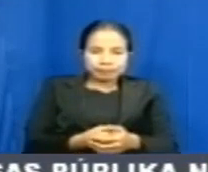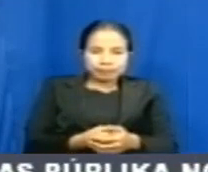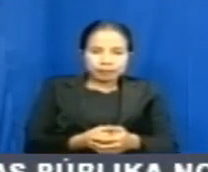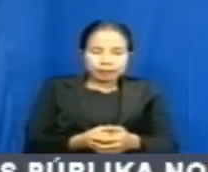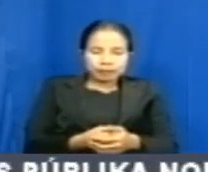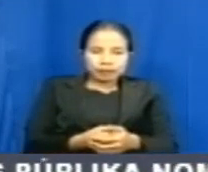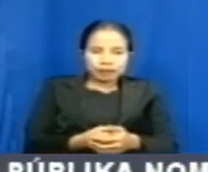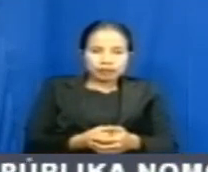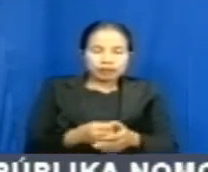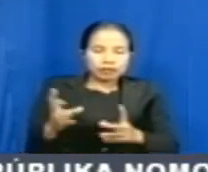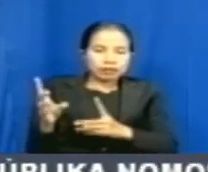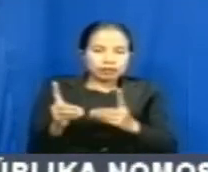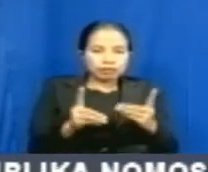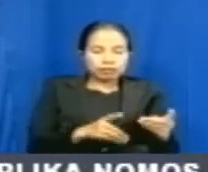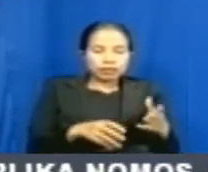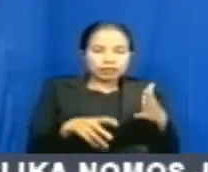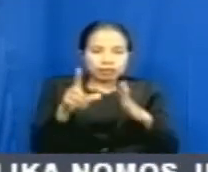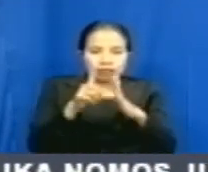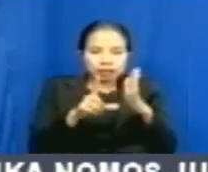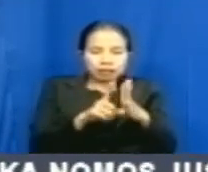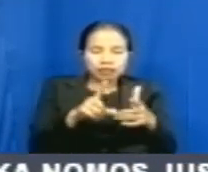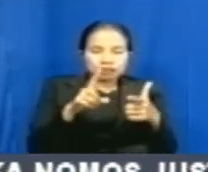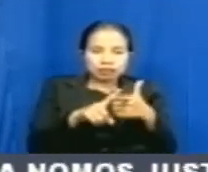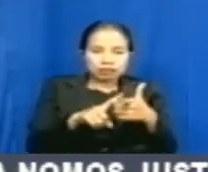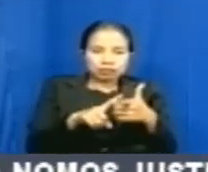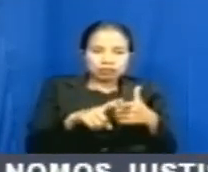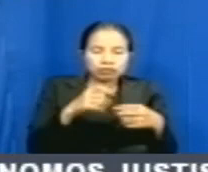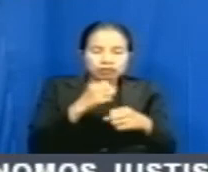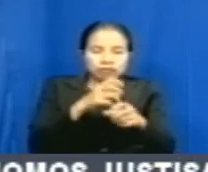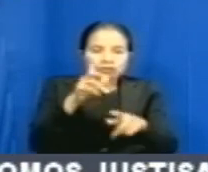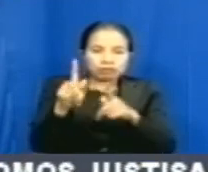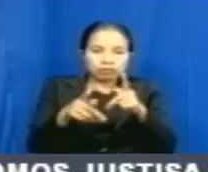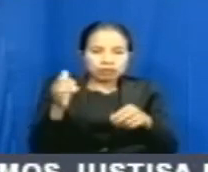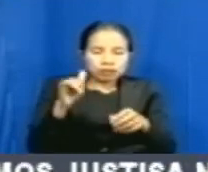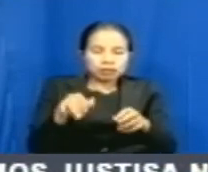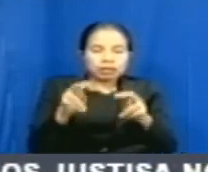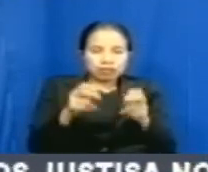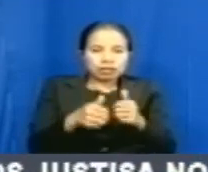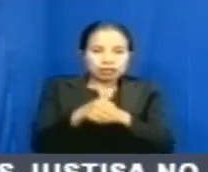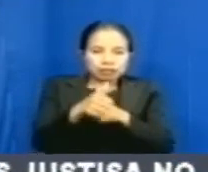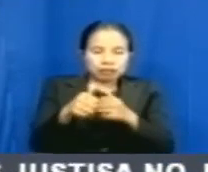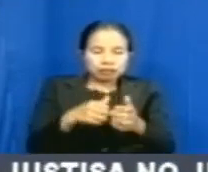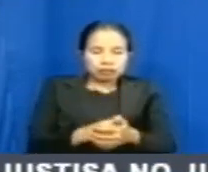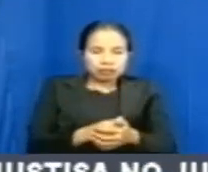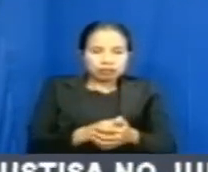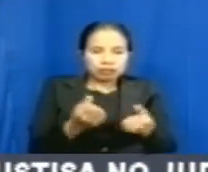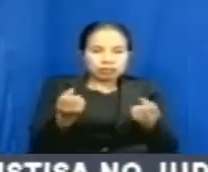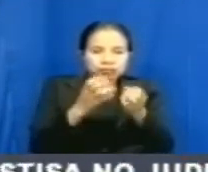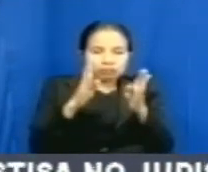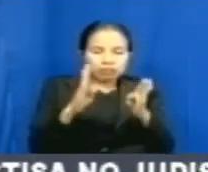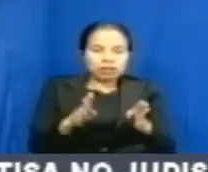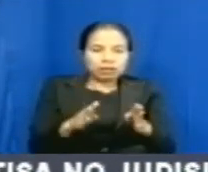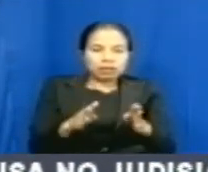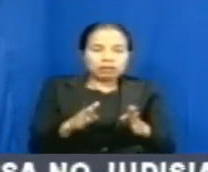implementa lei, né? Pois, segundo, a se tem a comunidade ser, cumpre. Motorista microleta